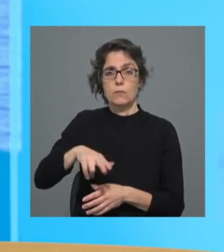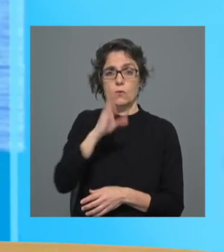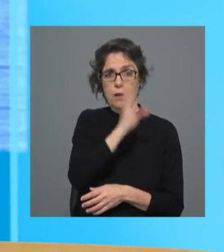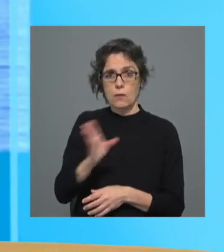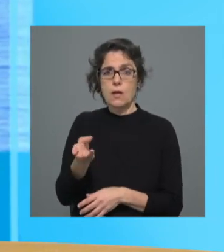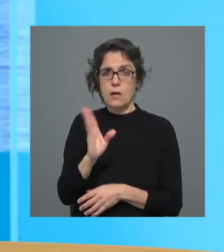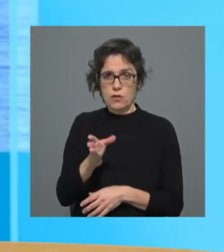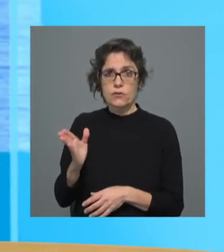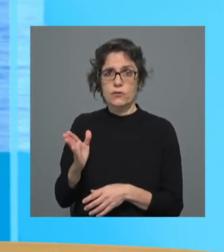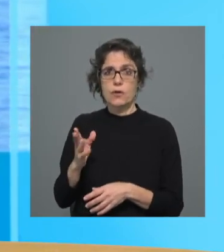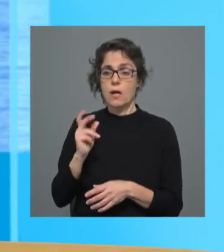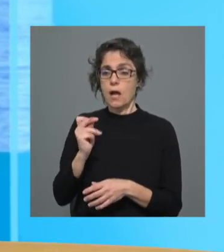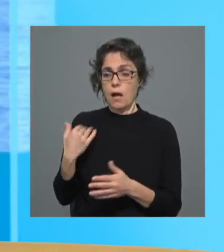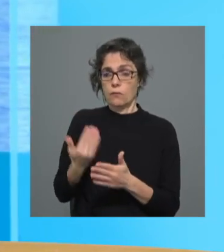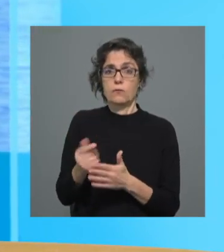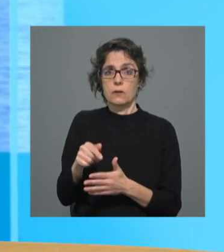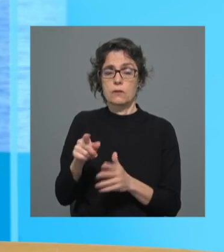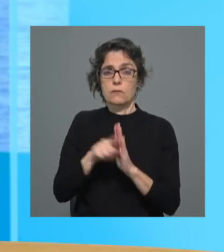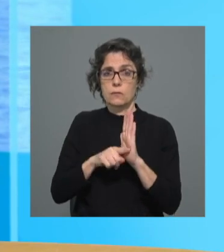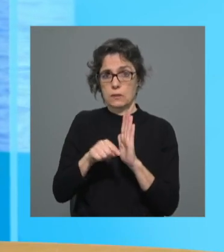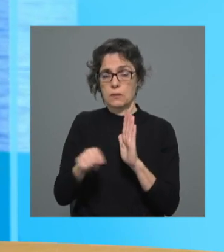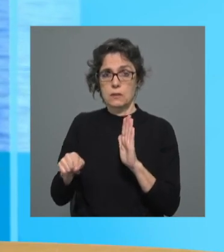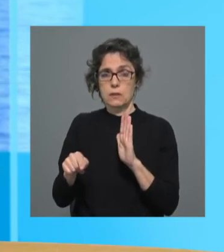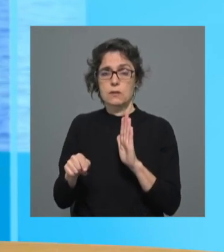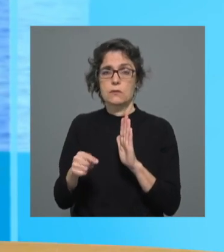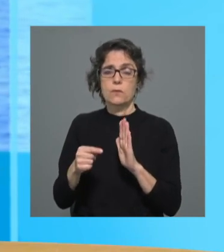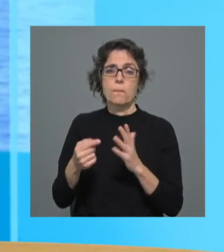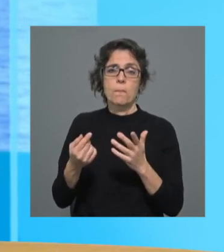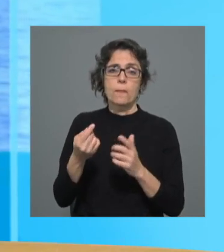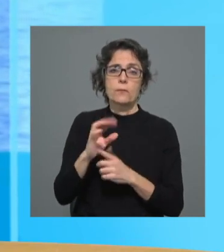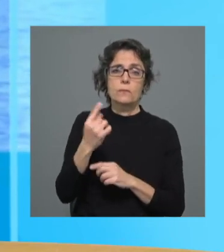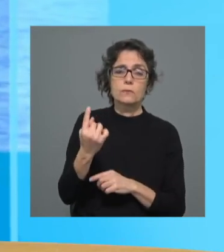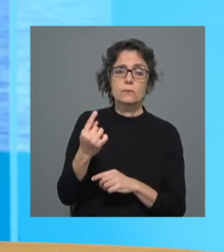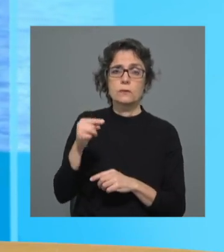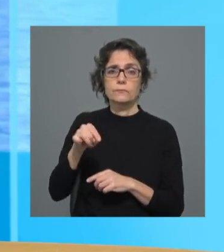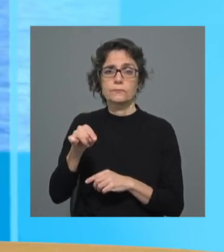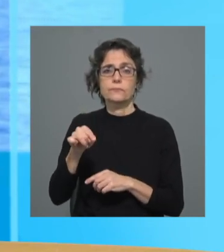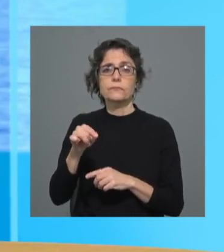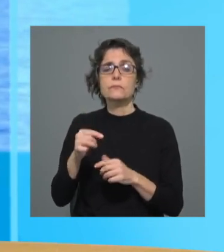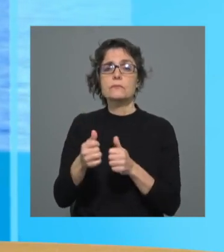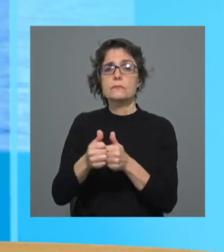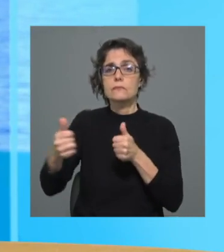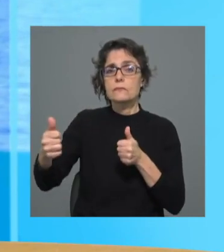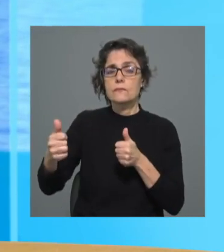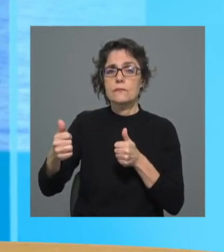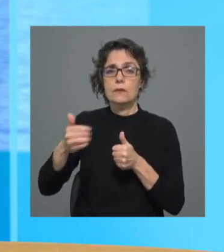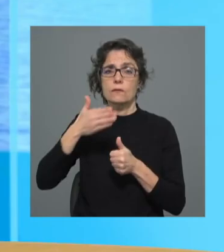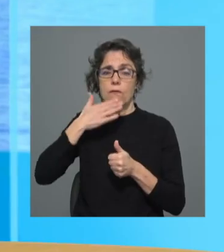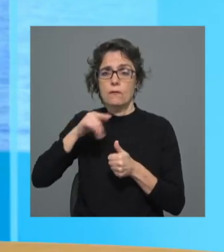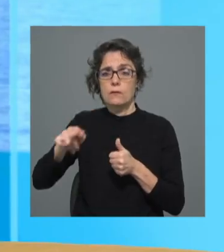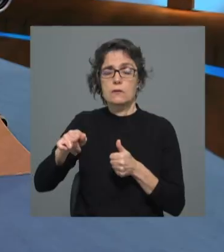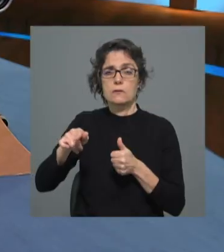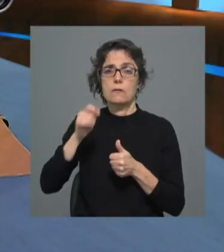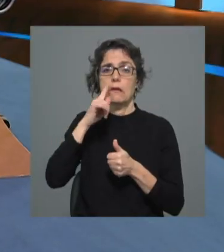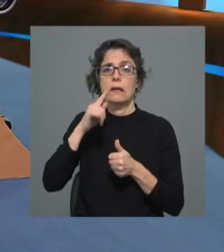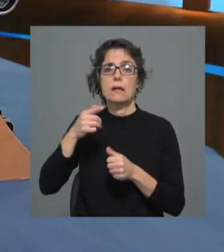últimos anos também em Portugal dessas medidas, a começar por uma que está na ordem do dia, do afastamento provisório de quem é